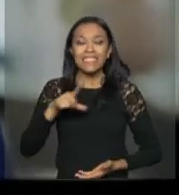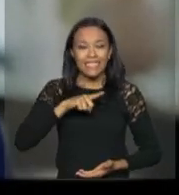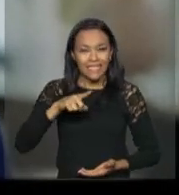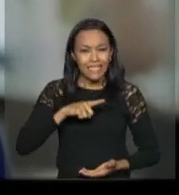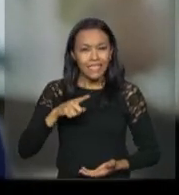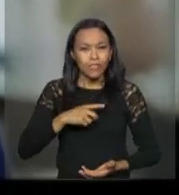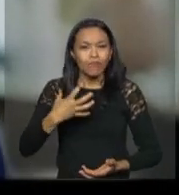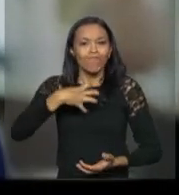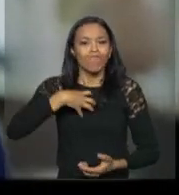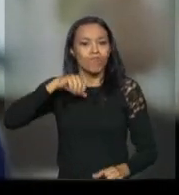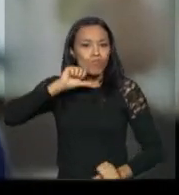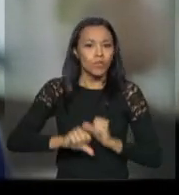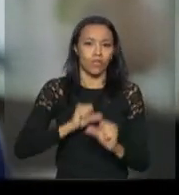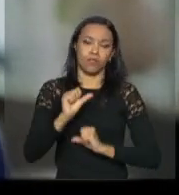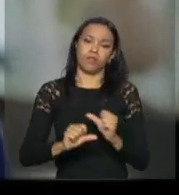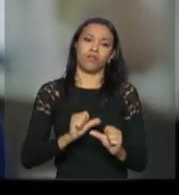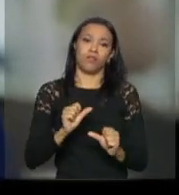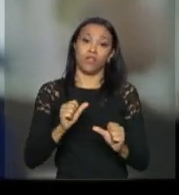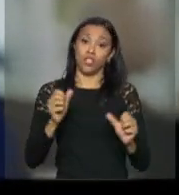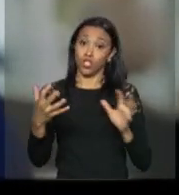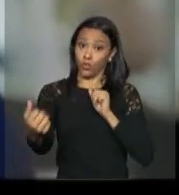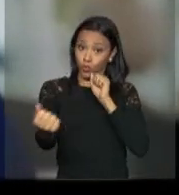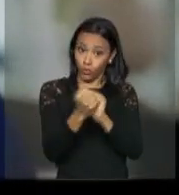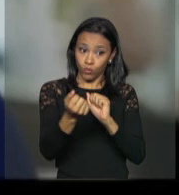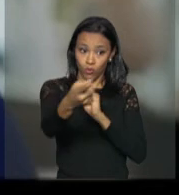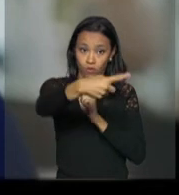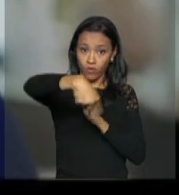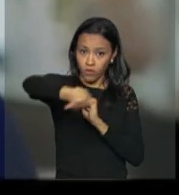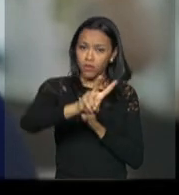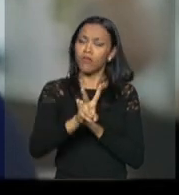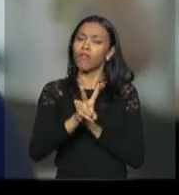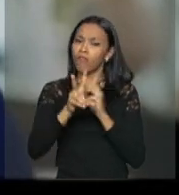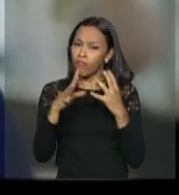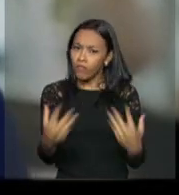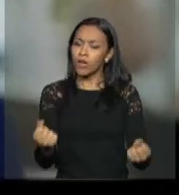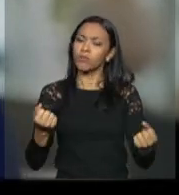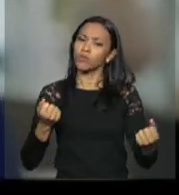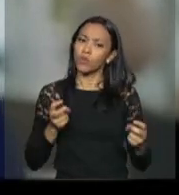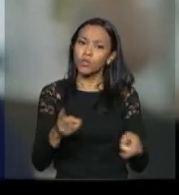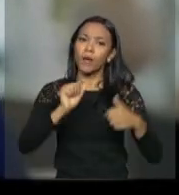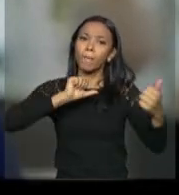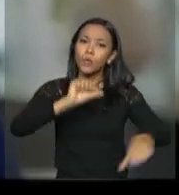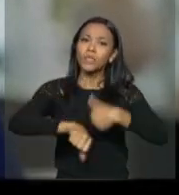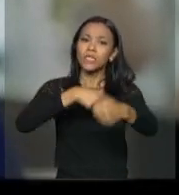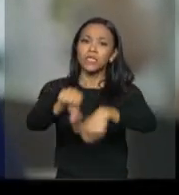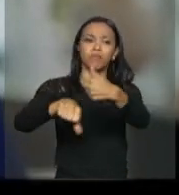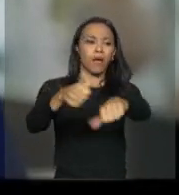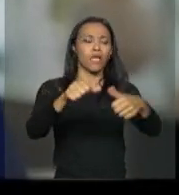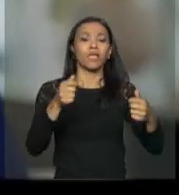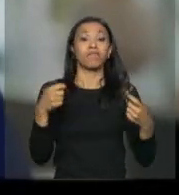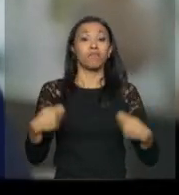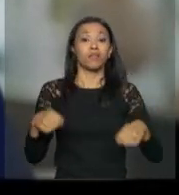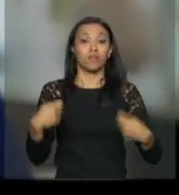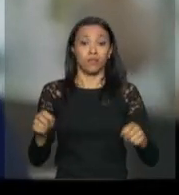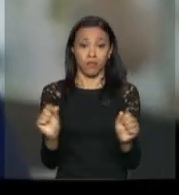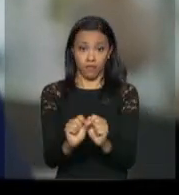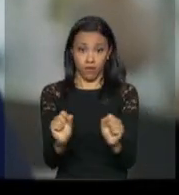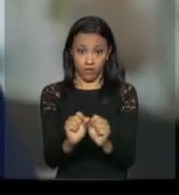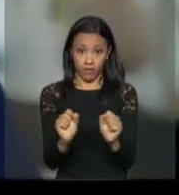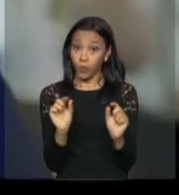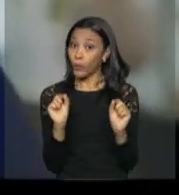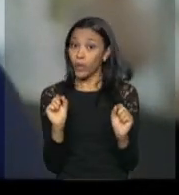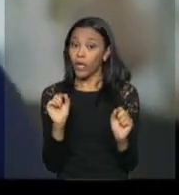da mudança e, junto com vocês, vamos continuar fazendo todas as mudanças que forem necessárias